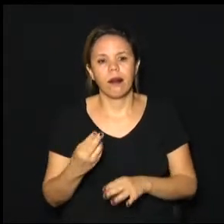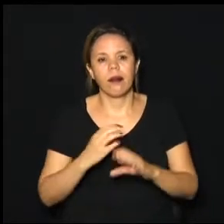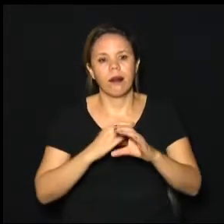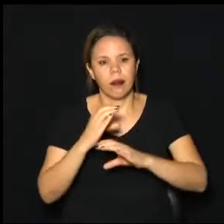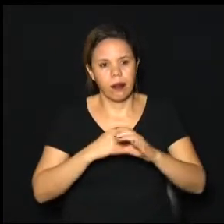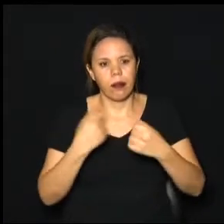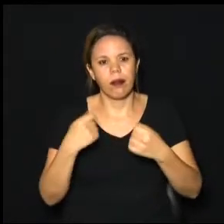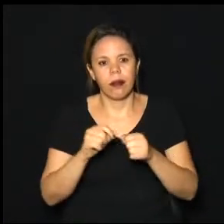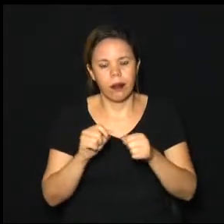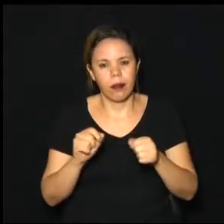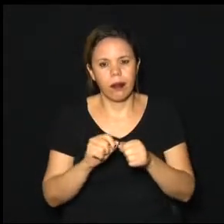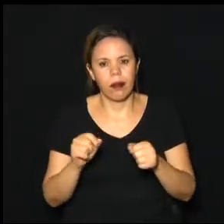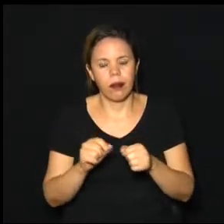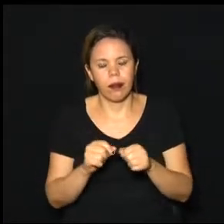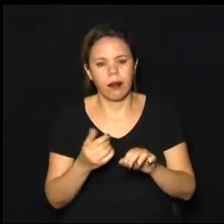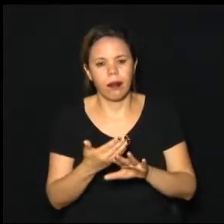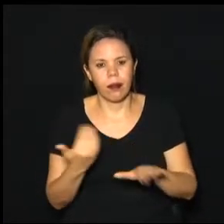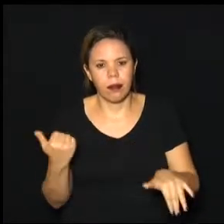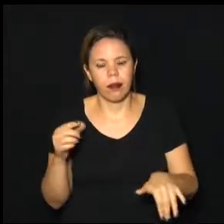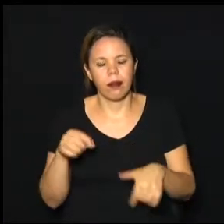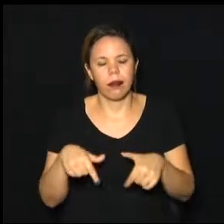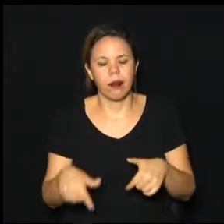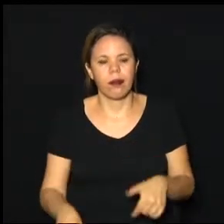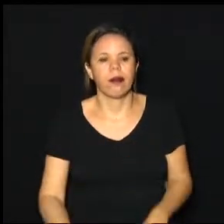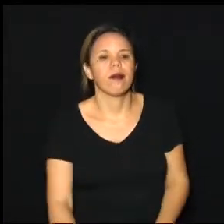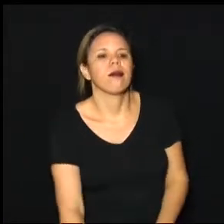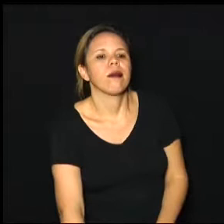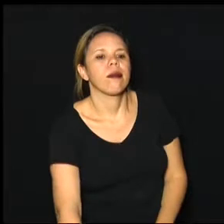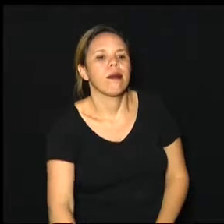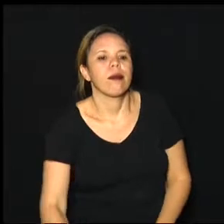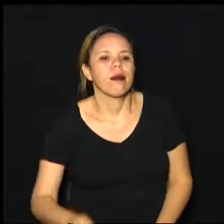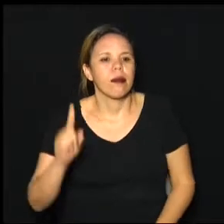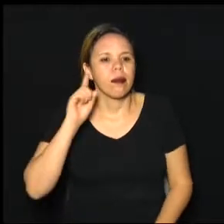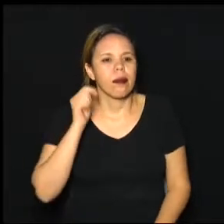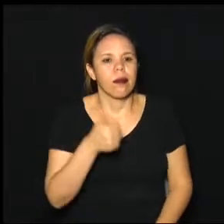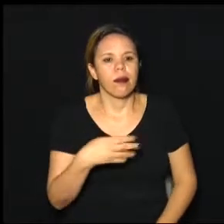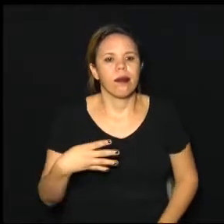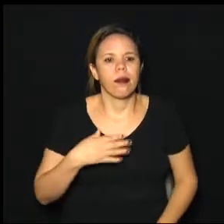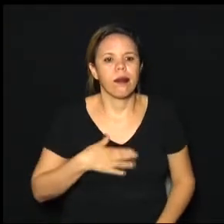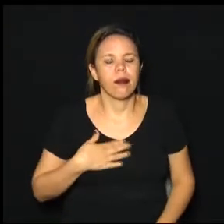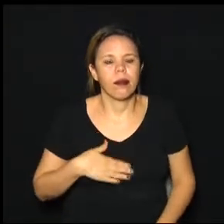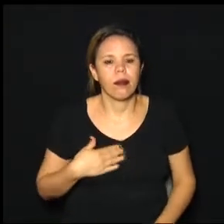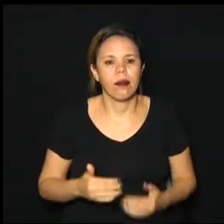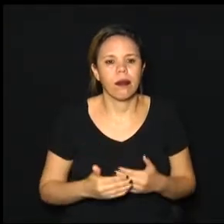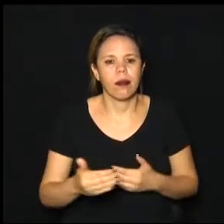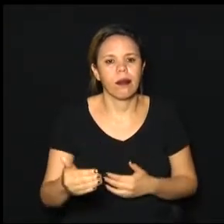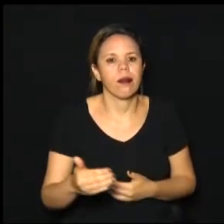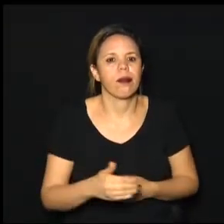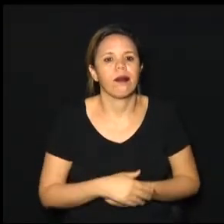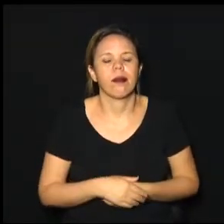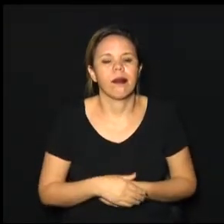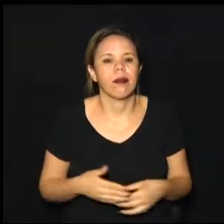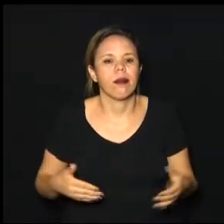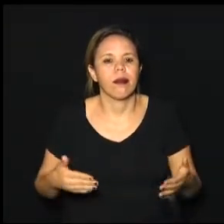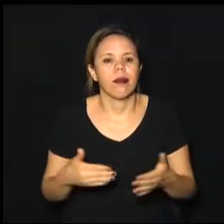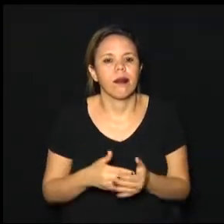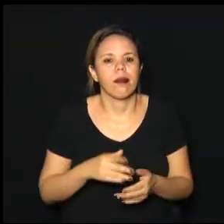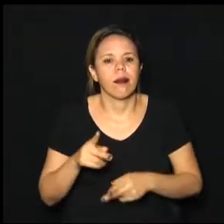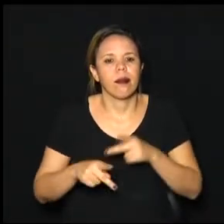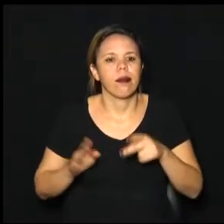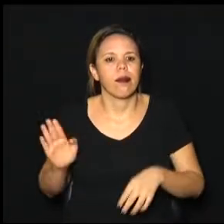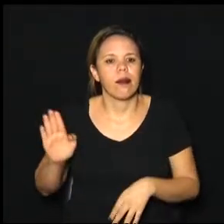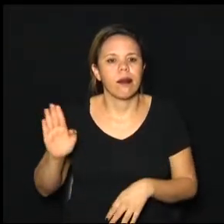efetivos basta o afastamento. E também no dia 14, a partir do dia 14, é vedado aos